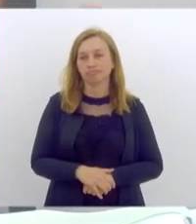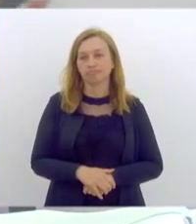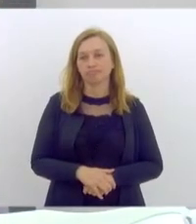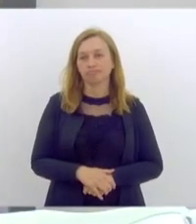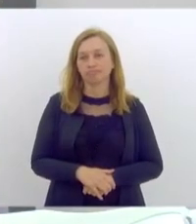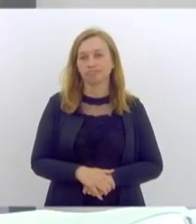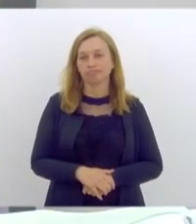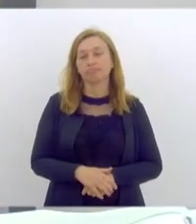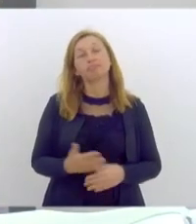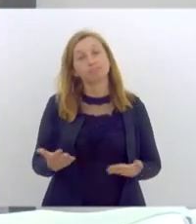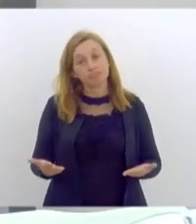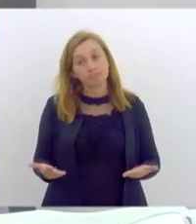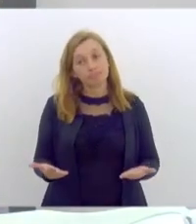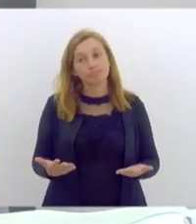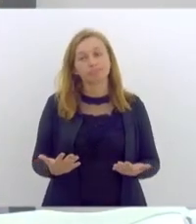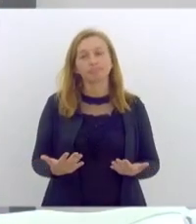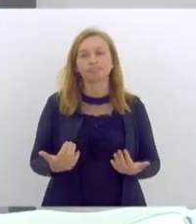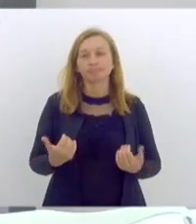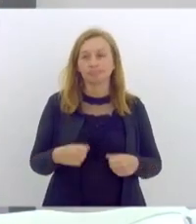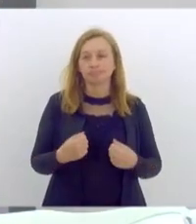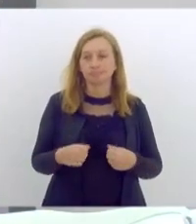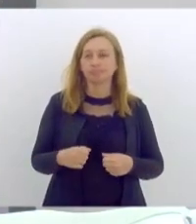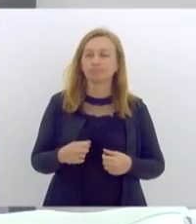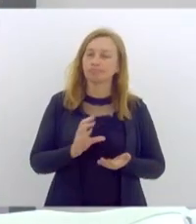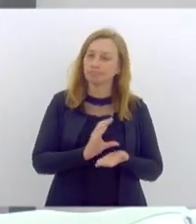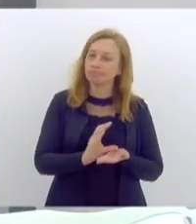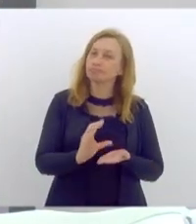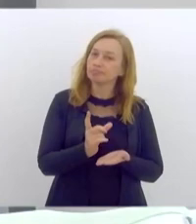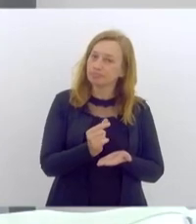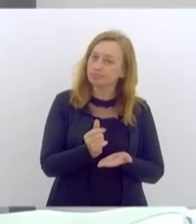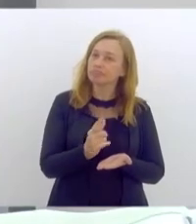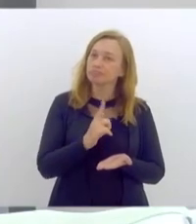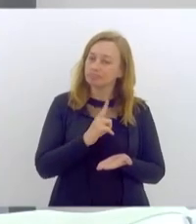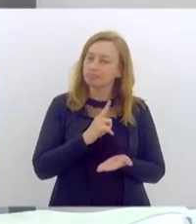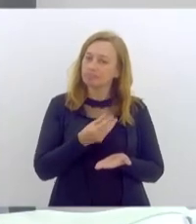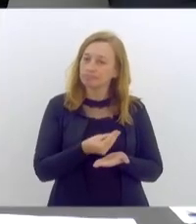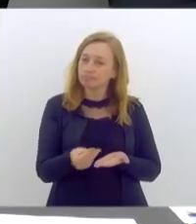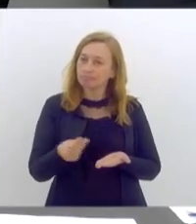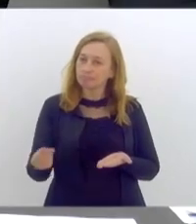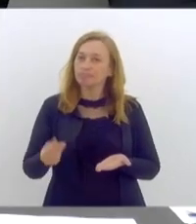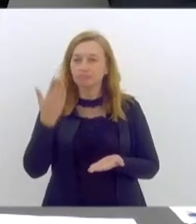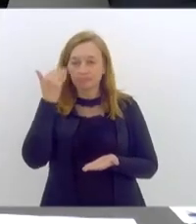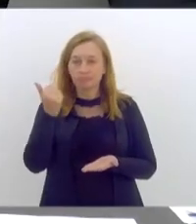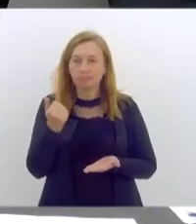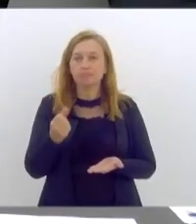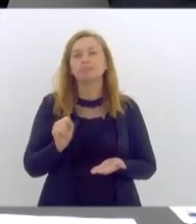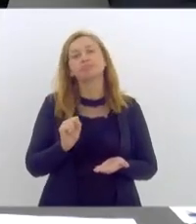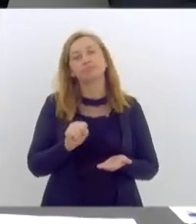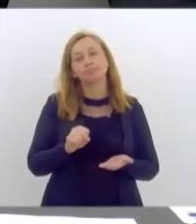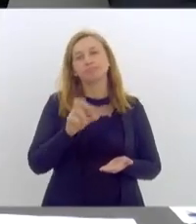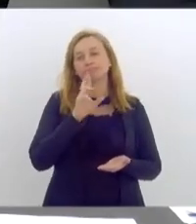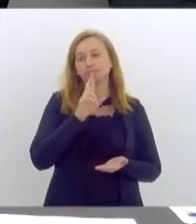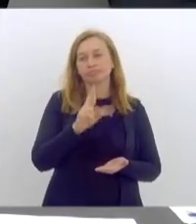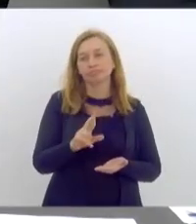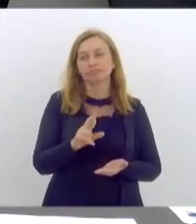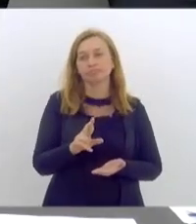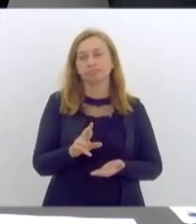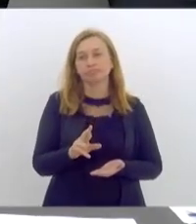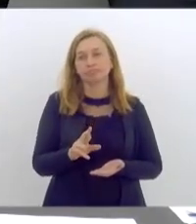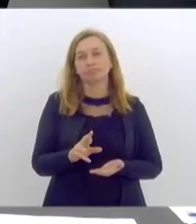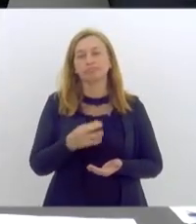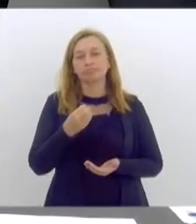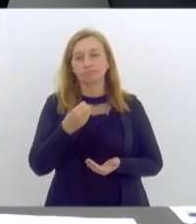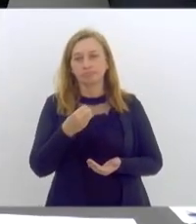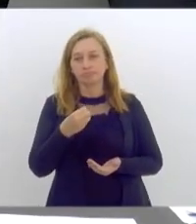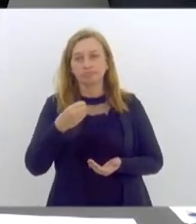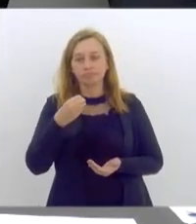mas tem que ter critérios para distribuir depois tem que saber se esses resultados foram